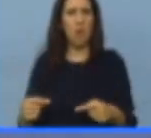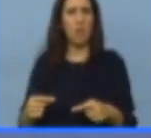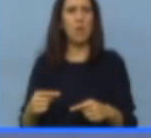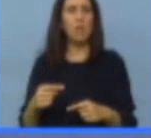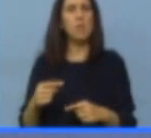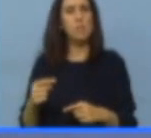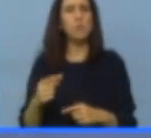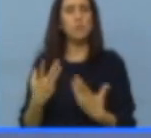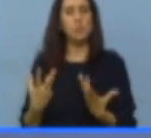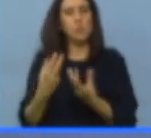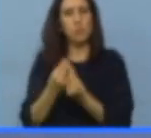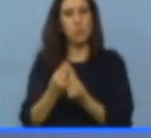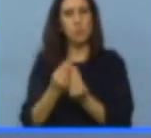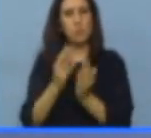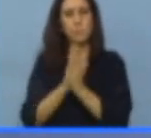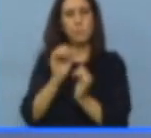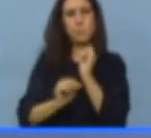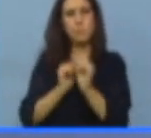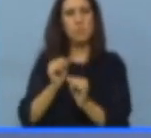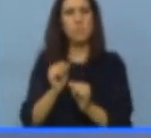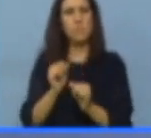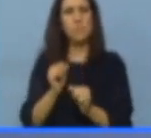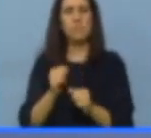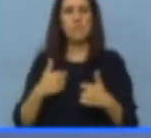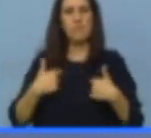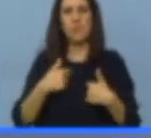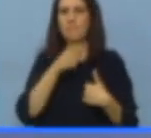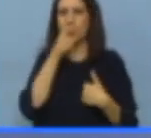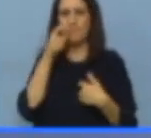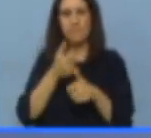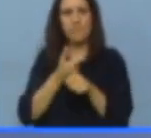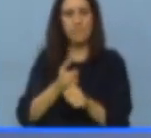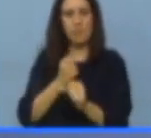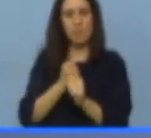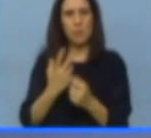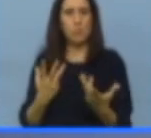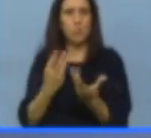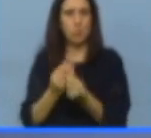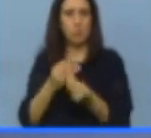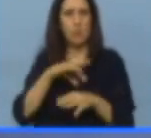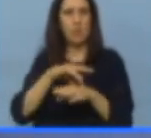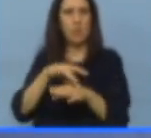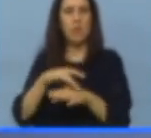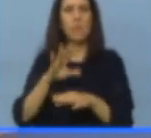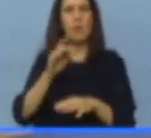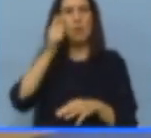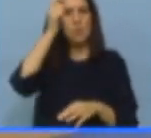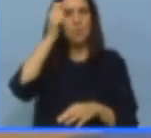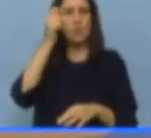trabalho pastoral juntos e tendo uma espécie de uma carta apostólica para guiar o nosso trabalho em conjunto, mas respeitando